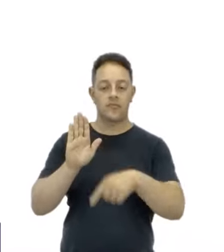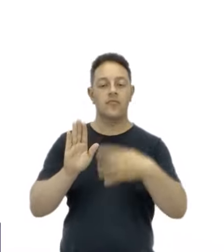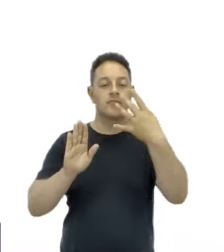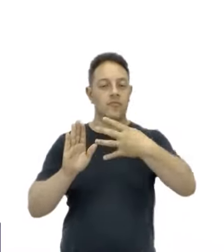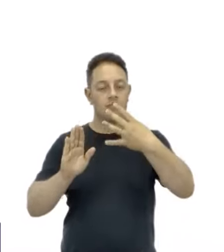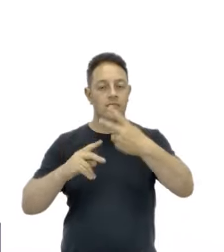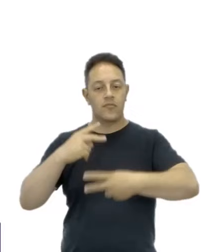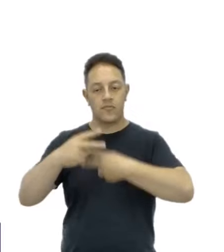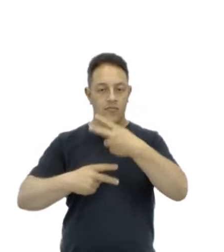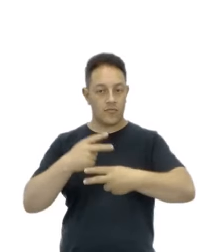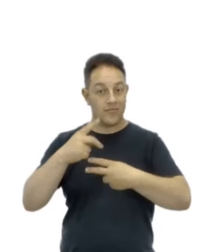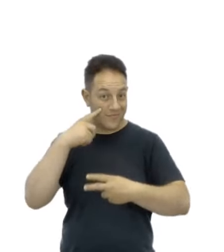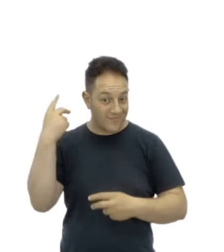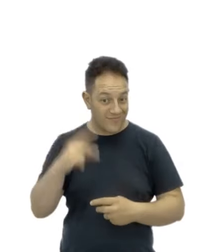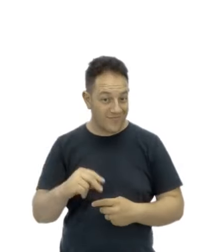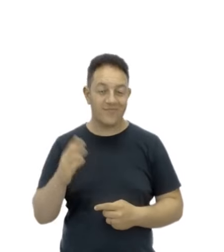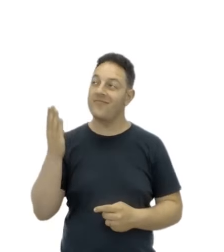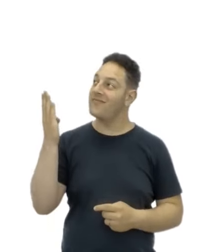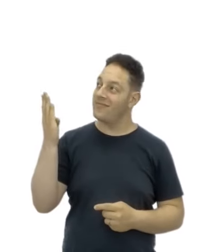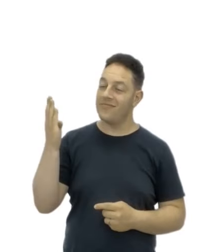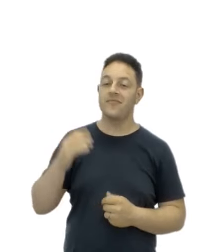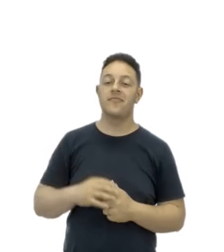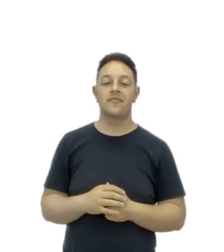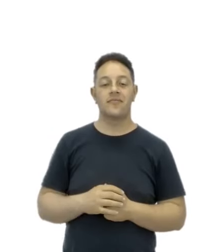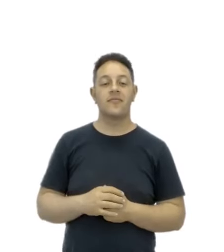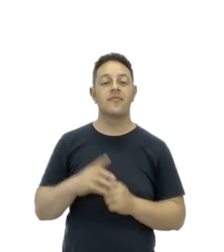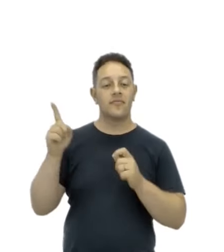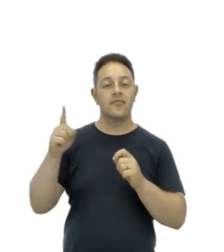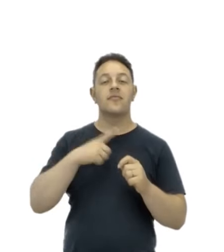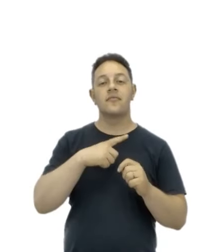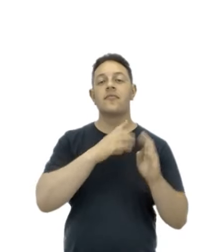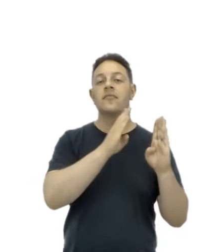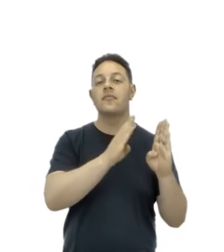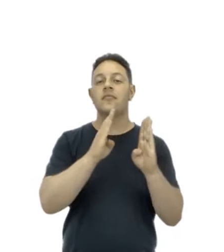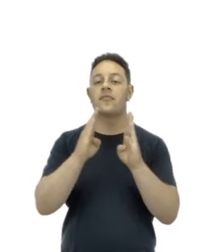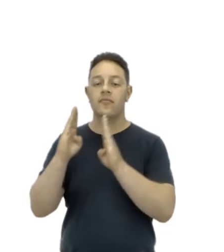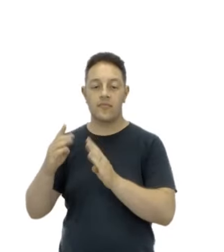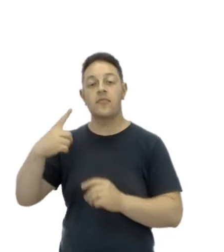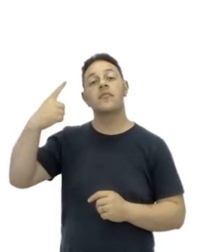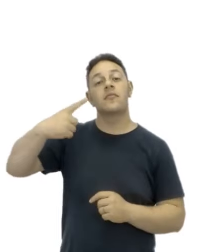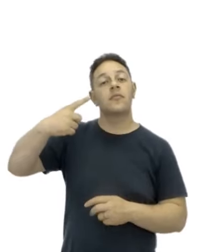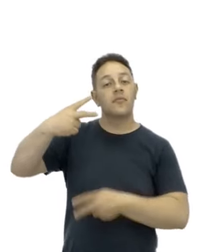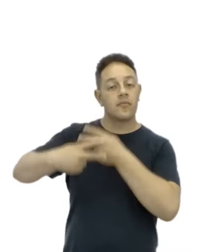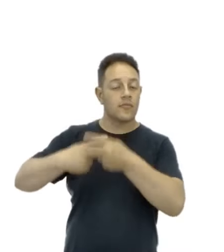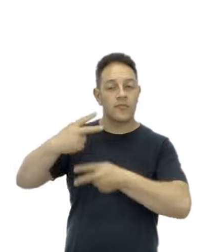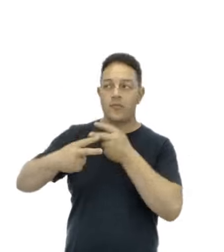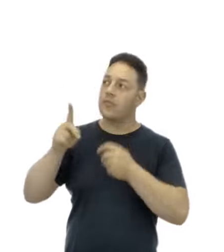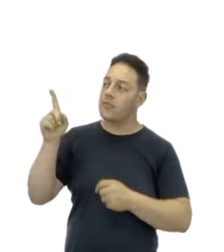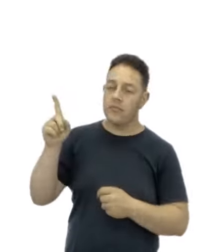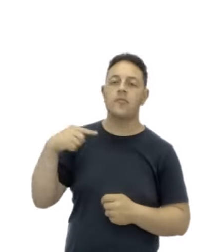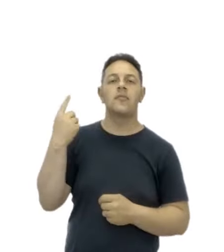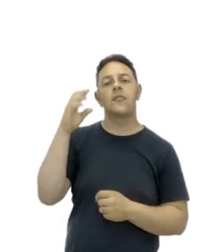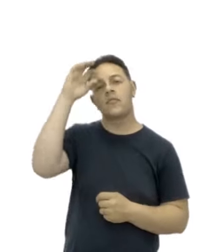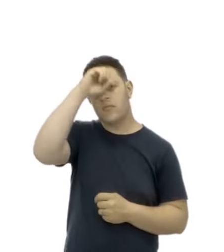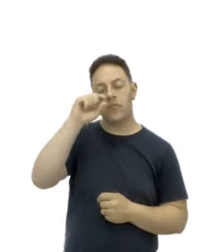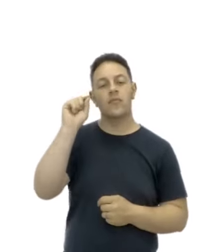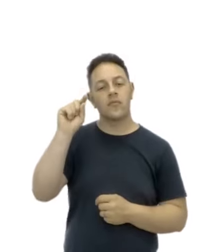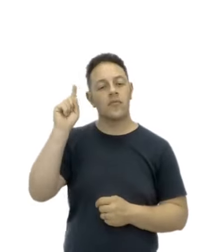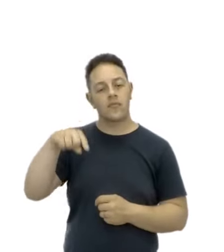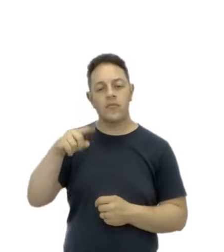bimestre. Vamos ao trabalho? Bom, a linha do tempo. No primeiro bimestre, o que a gente viu? O